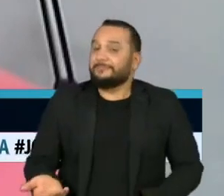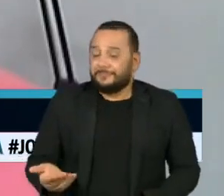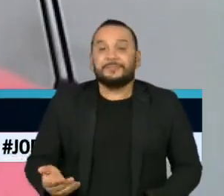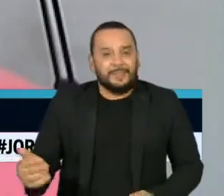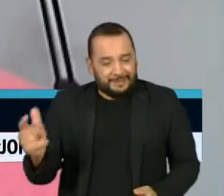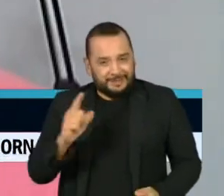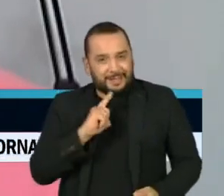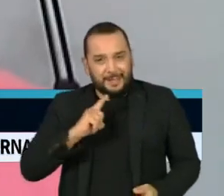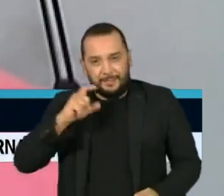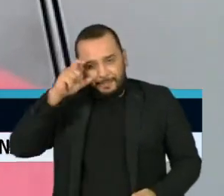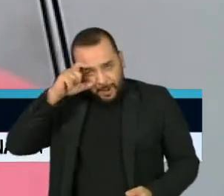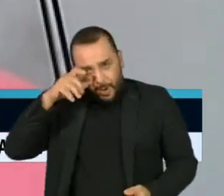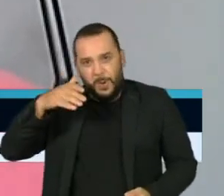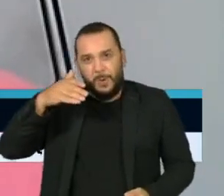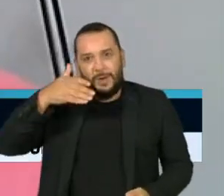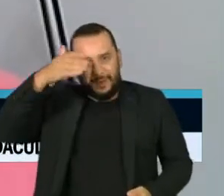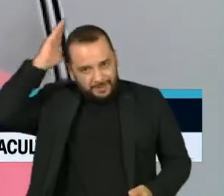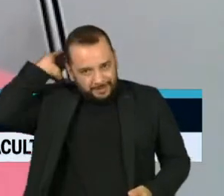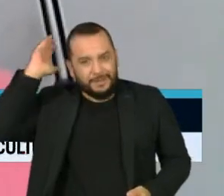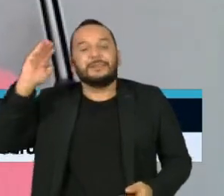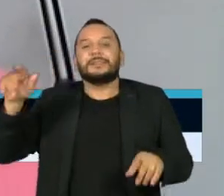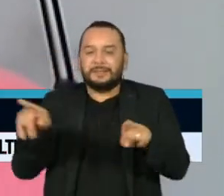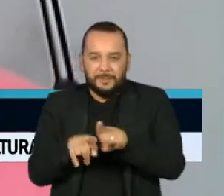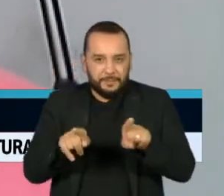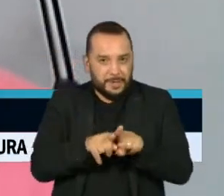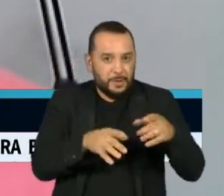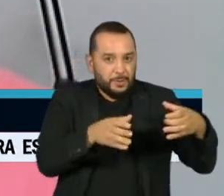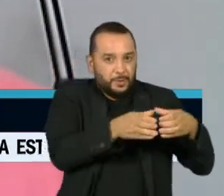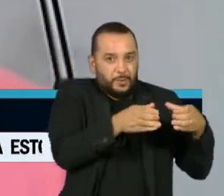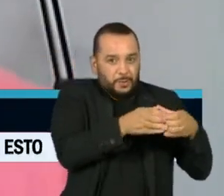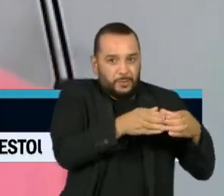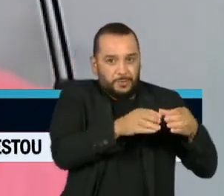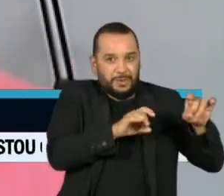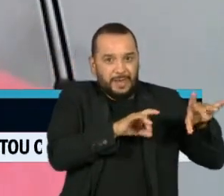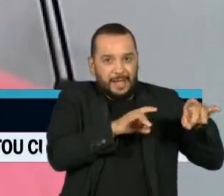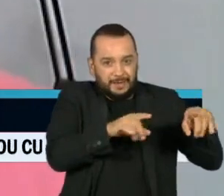entre Paulo Guedes, uma equipe técnica, não é? E os